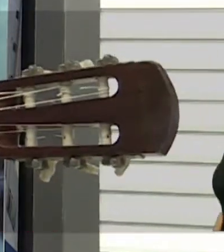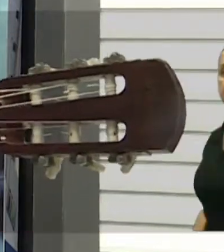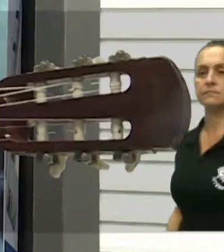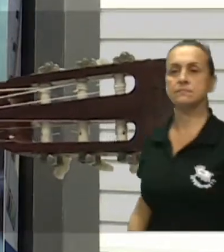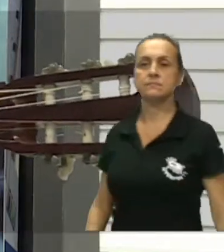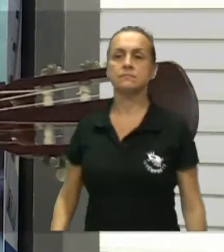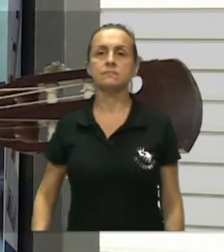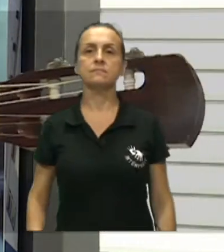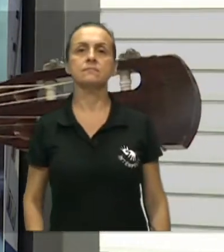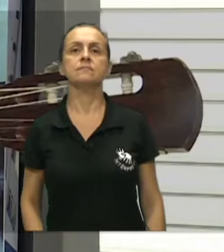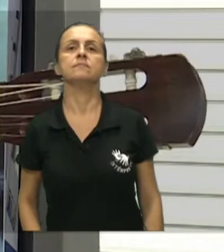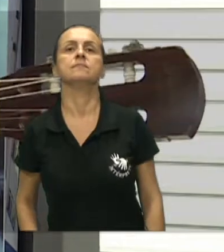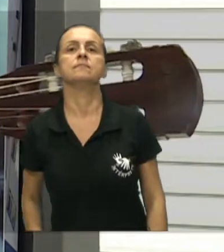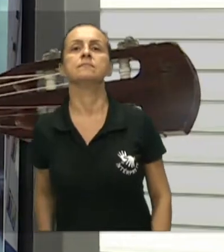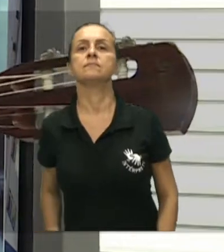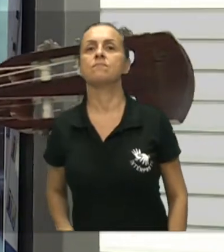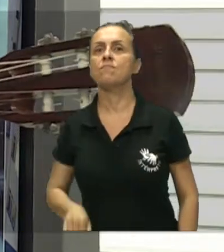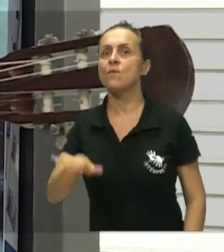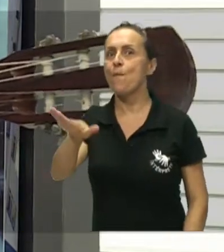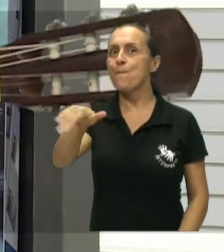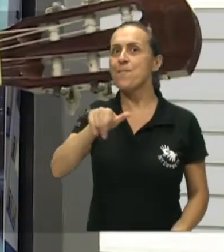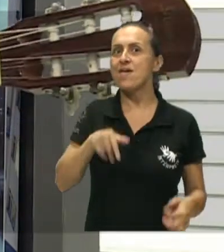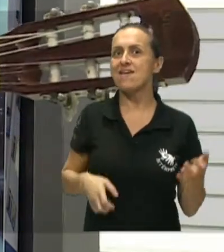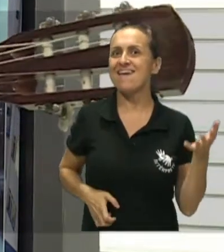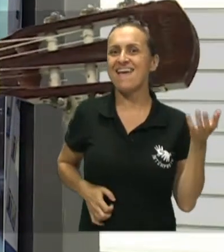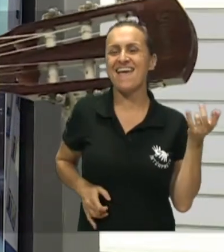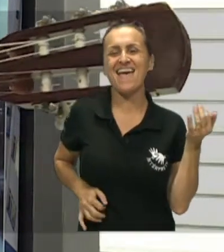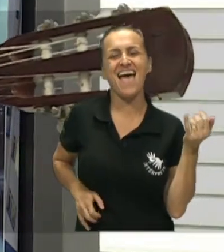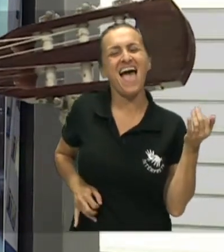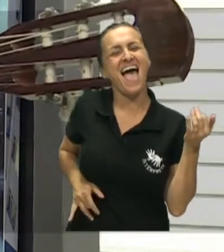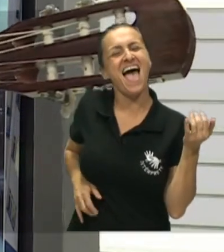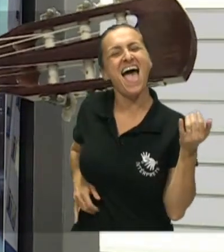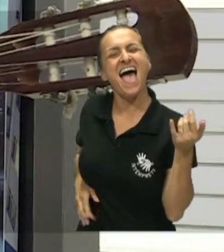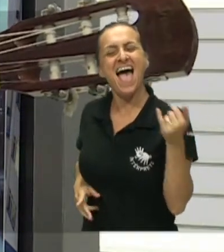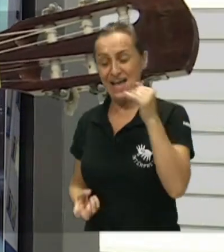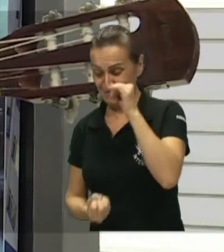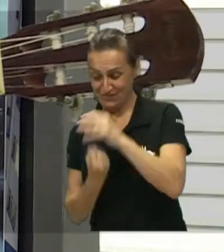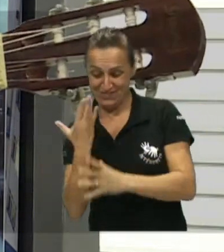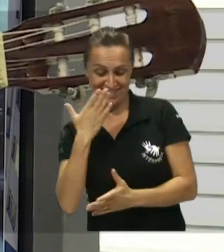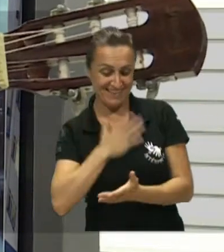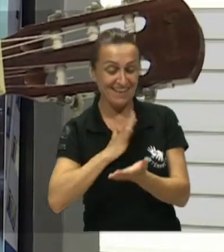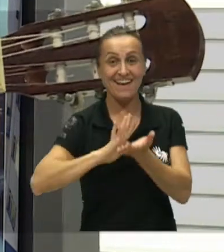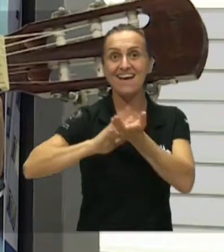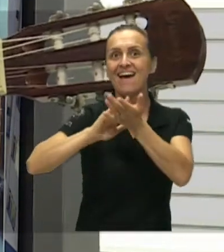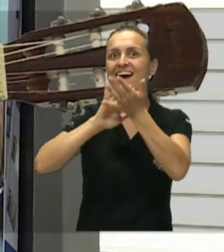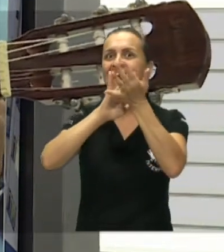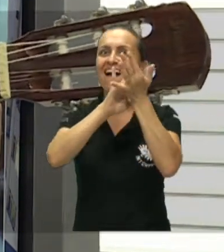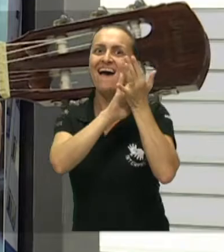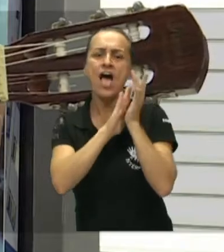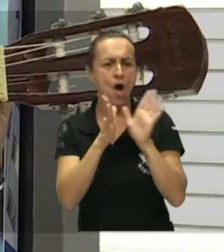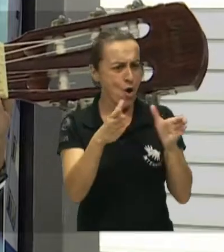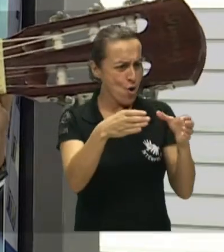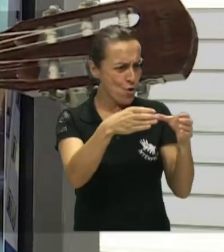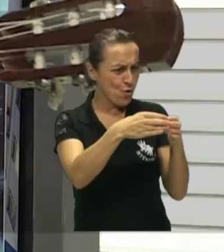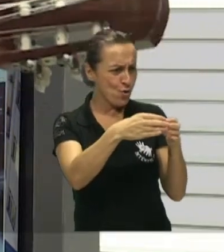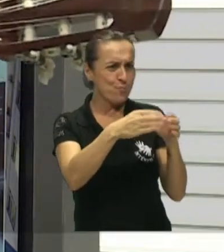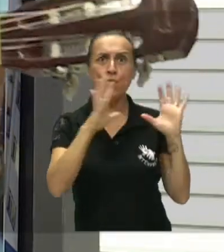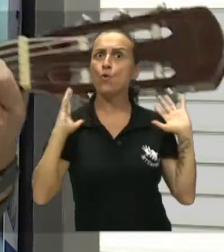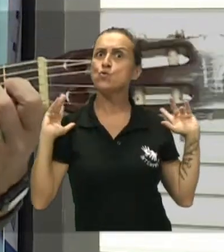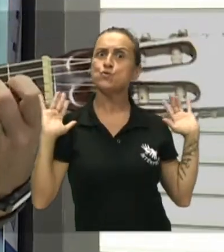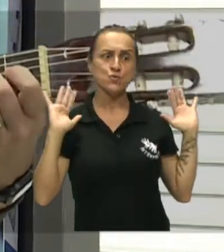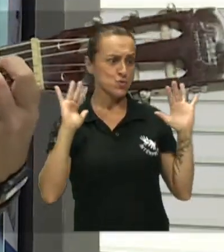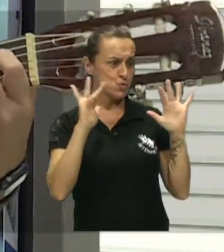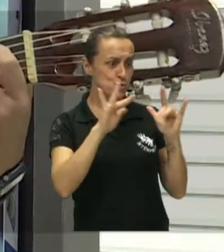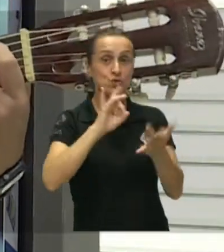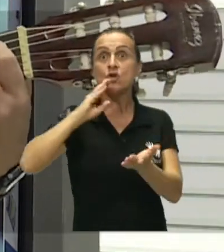Peguei o violão e o trem das 11 fui fazer o meu samba. Tava todo mundo lá e só faltava o Ernesto